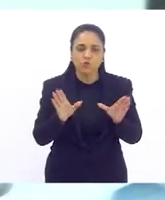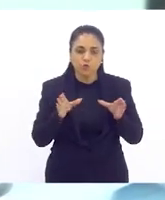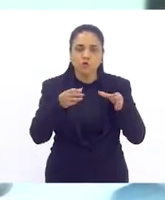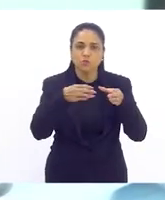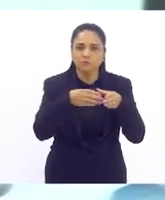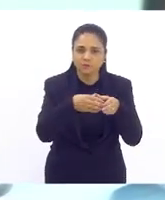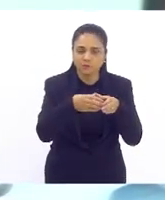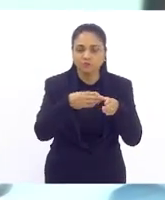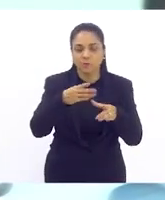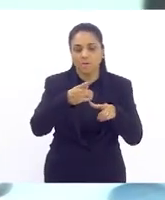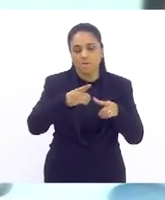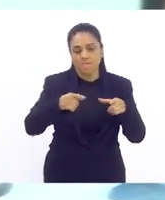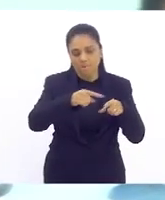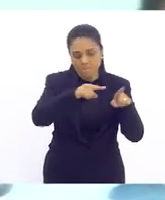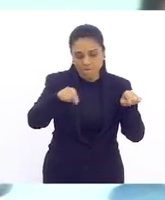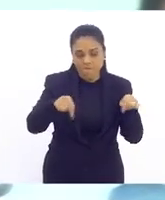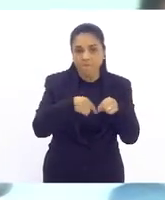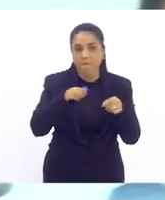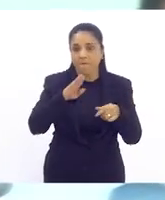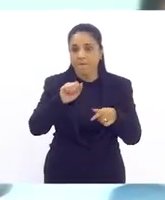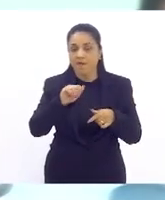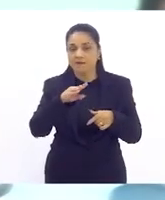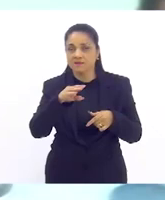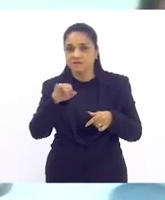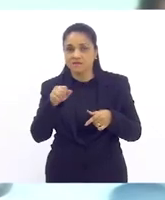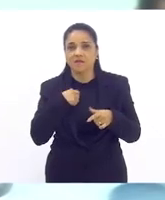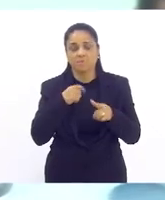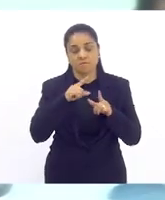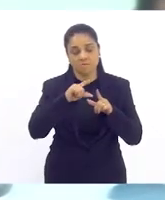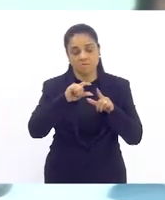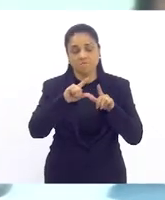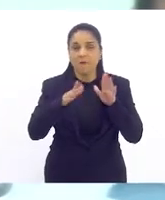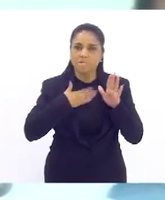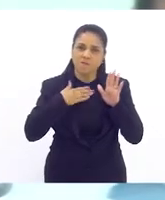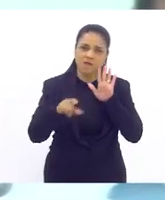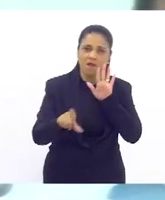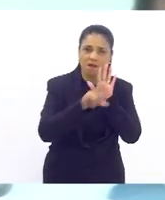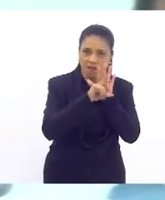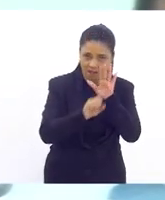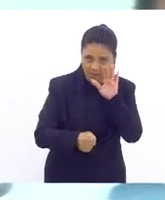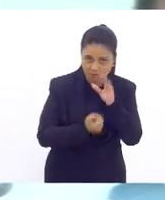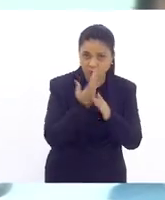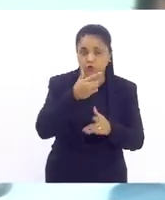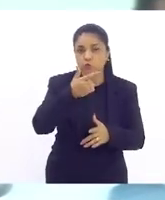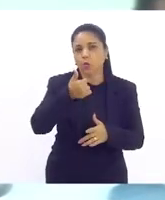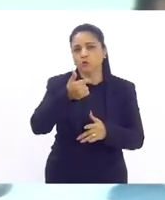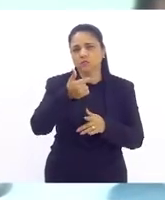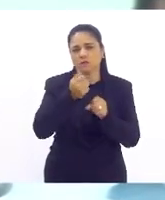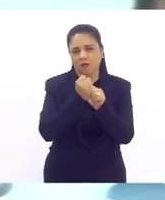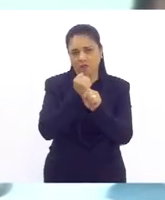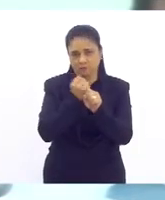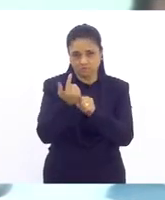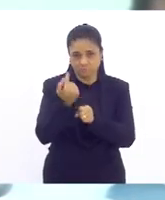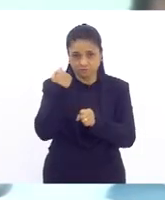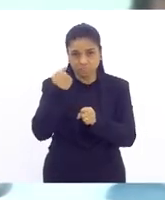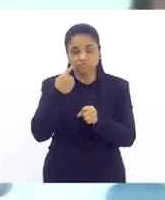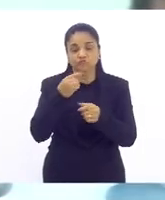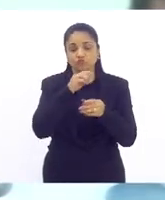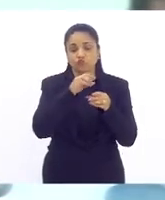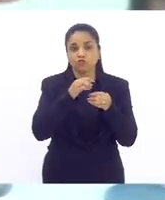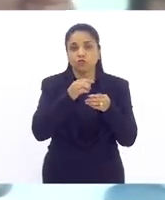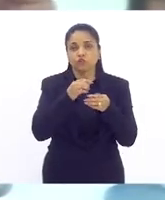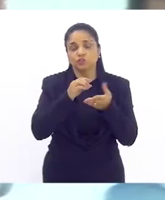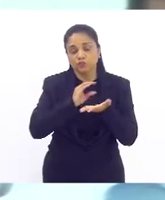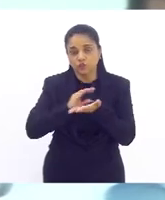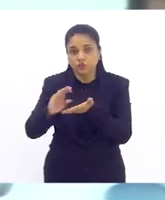de bacia no fundo eu tô alterando uma lei que a minha própria de 512 anos atrás que a lei de recursos hídricos que um dos